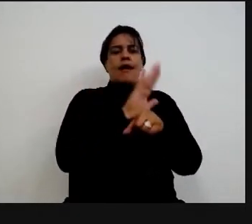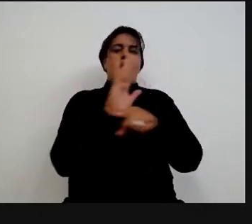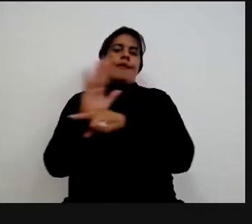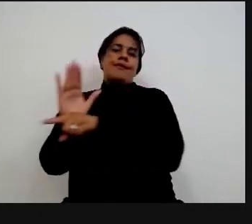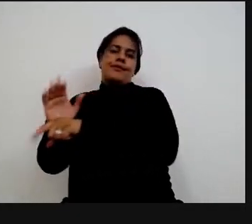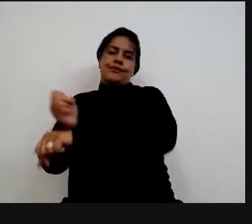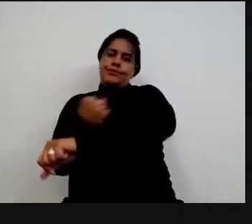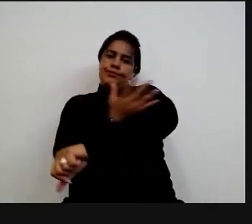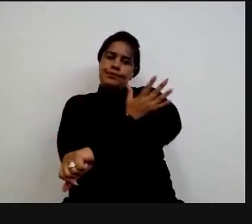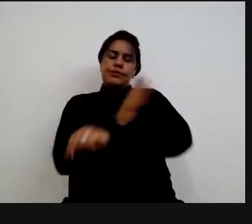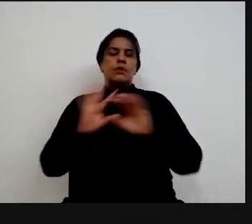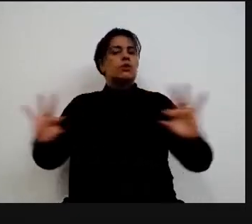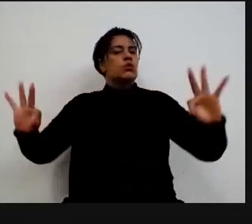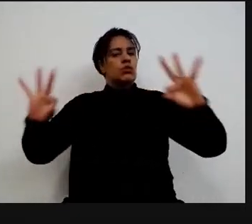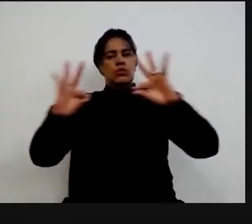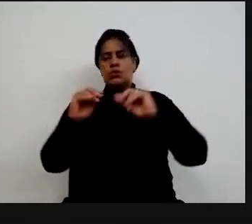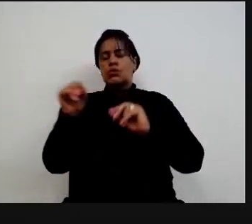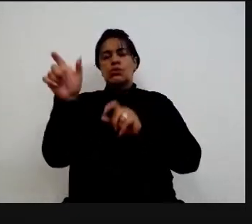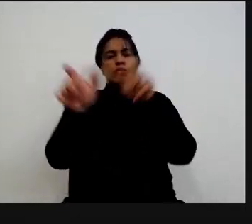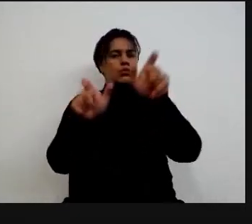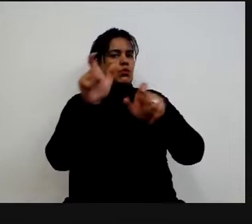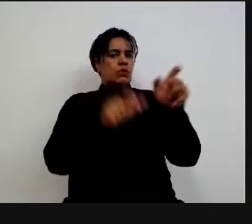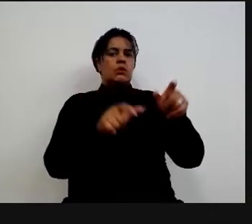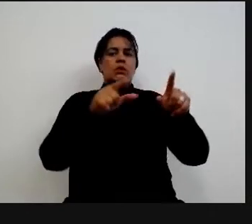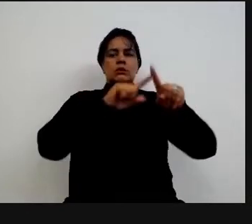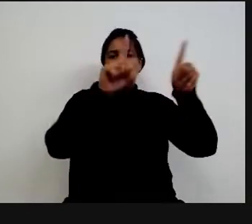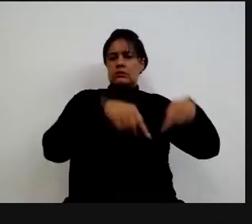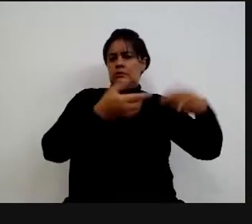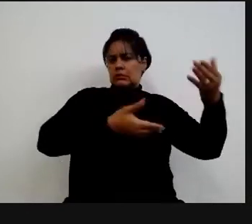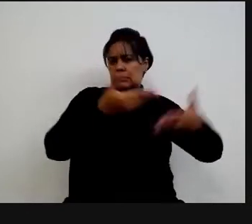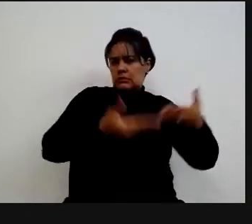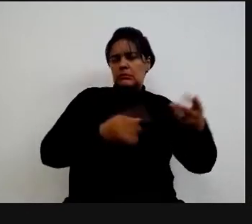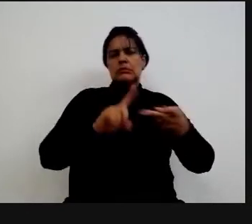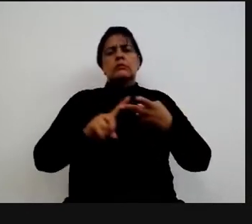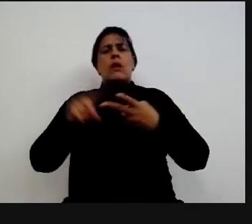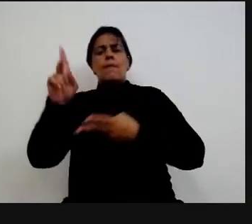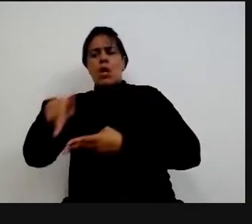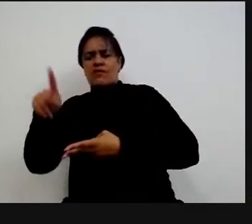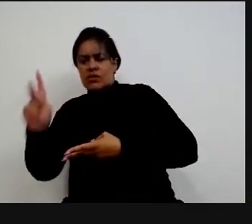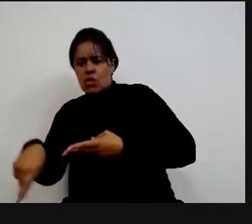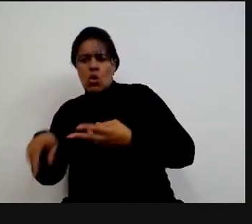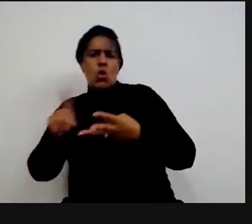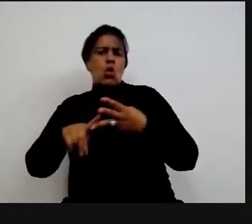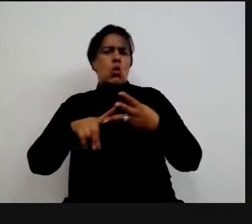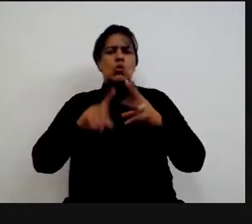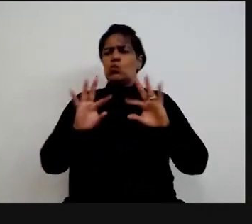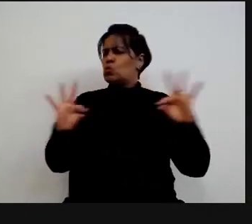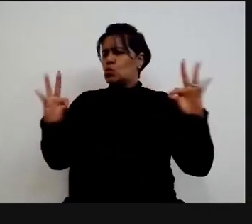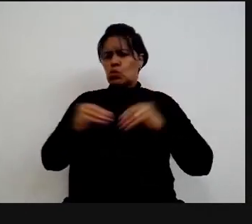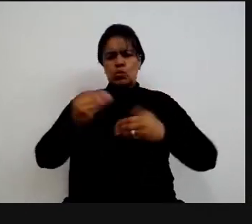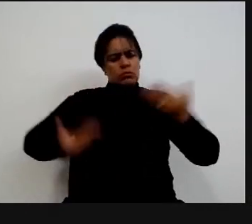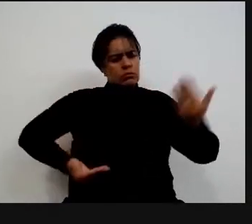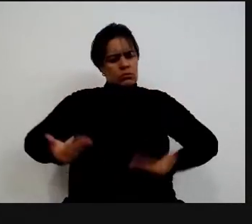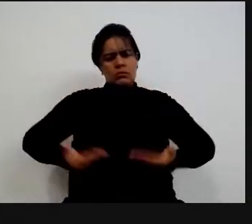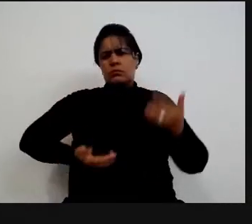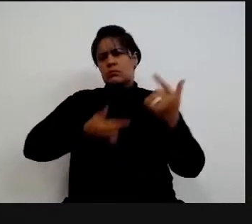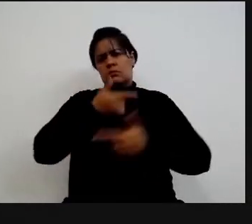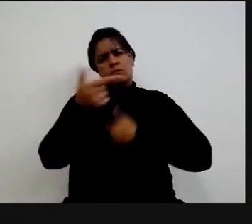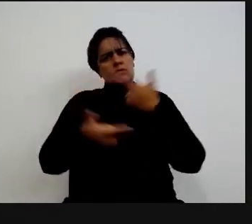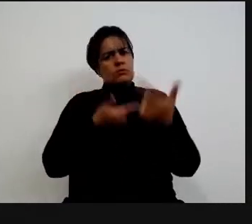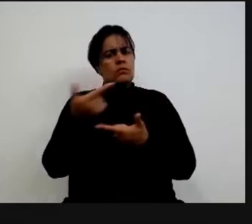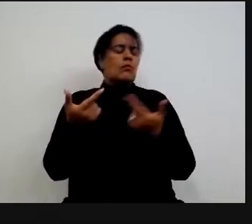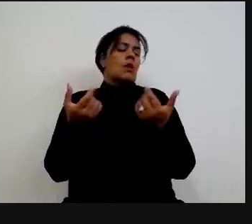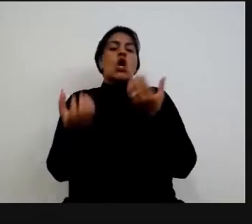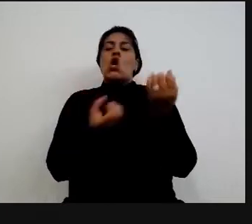todo mundo, para servidores, para professores, para os próprios funcionários, né, de como que, né,